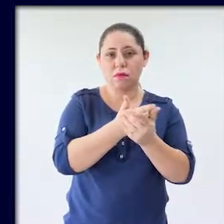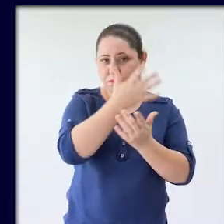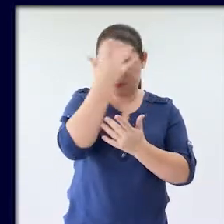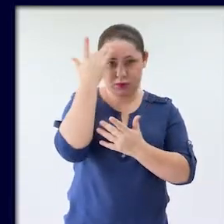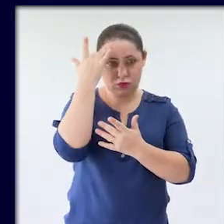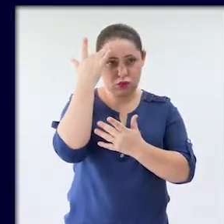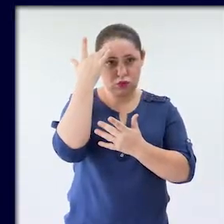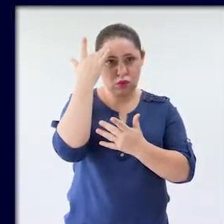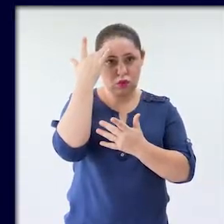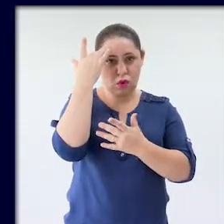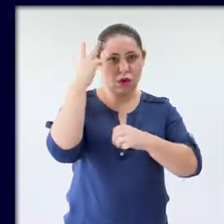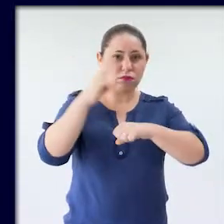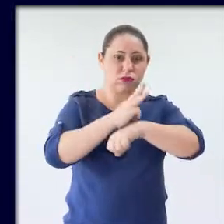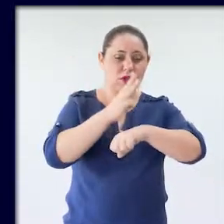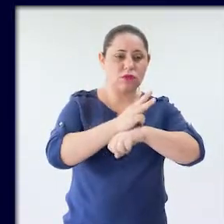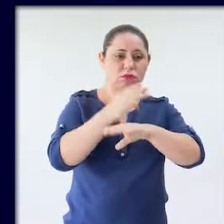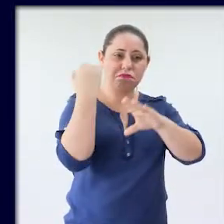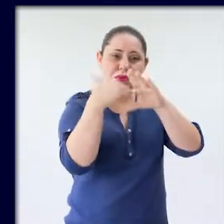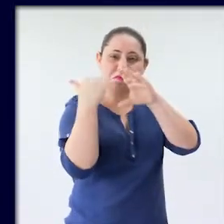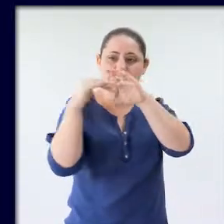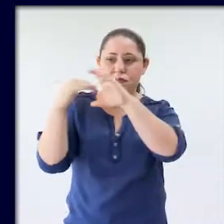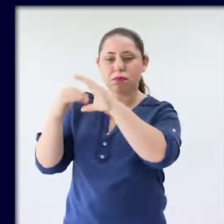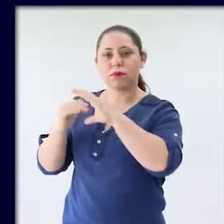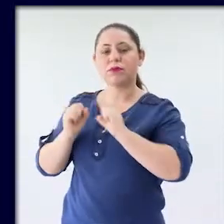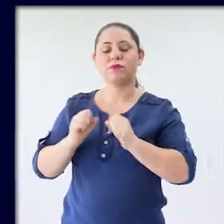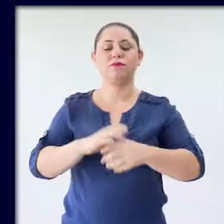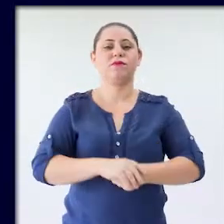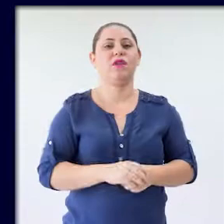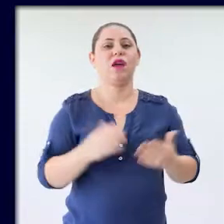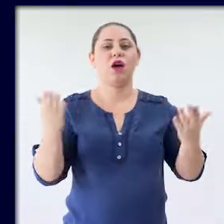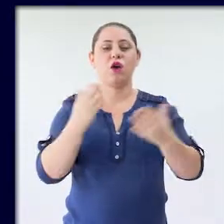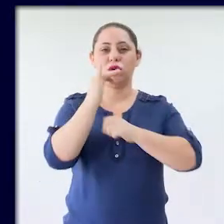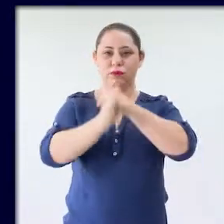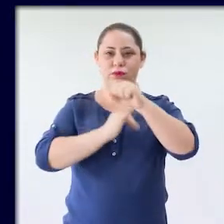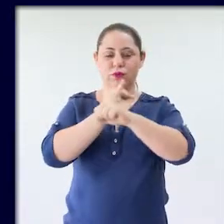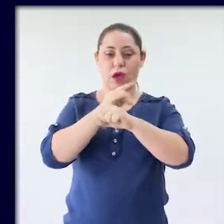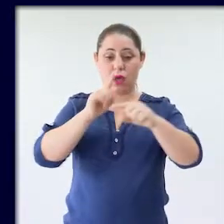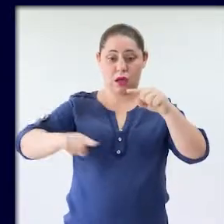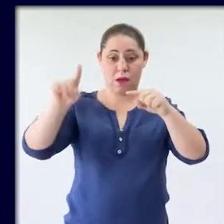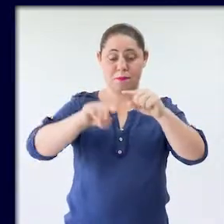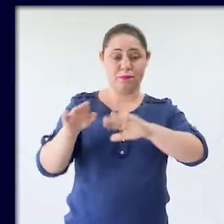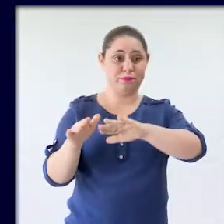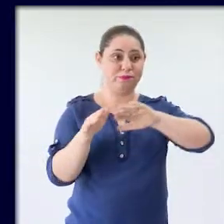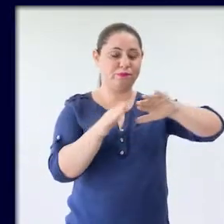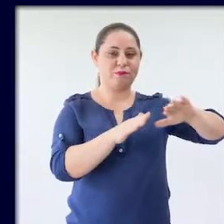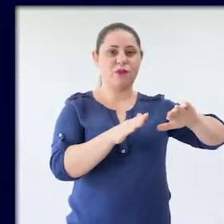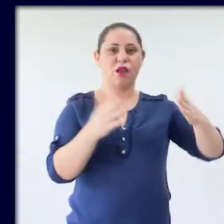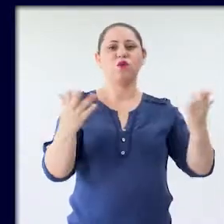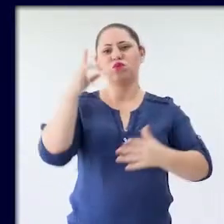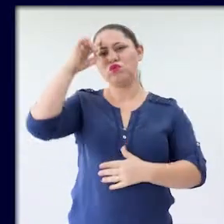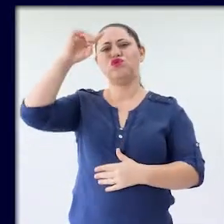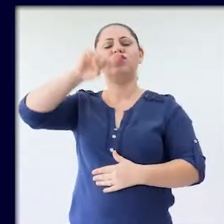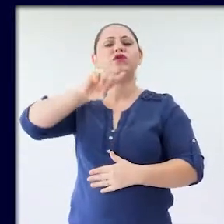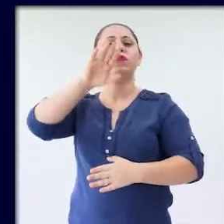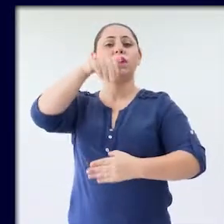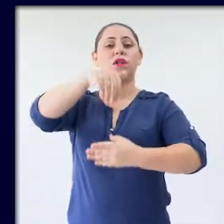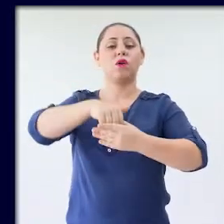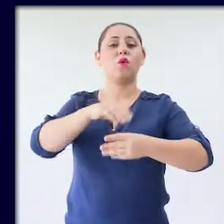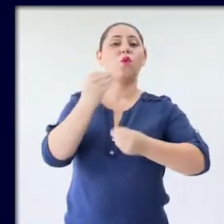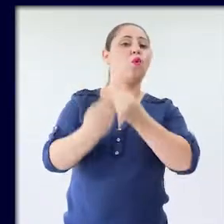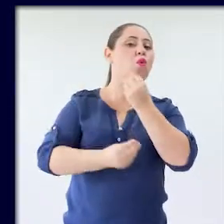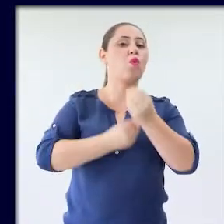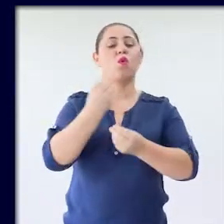hipótese, a lei permite que se faça. Agora, saindo um pouquinho do mundo virtual e falando especificamente do dia das eleições,